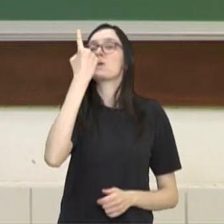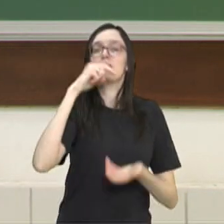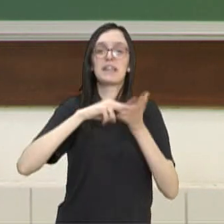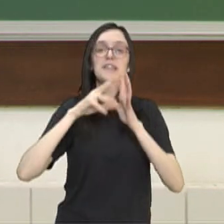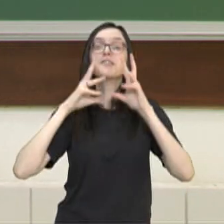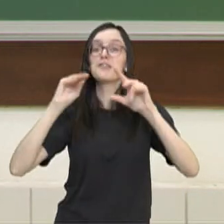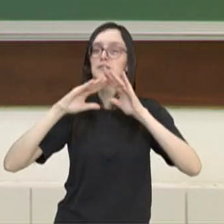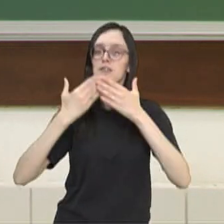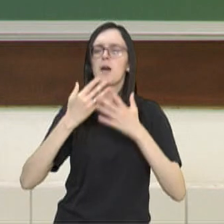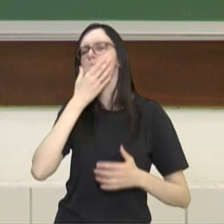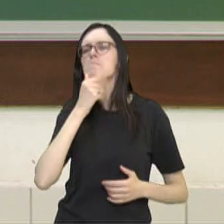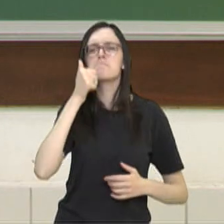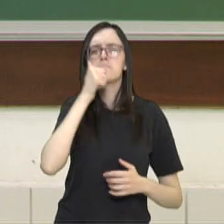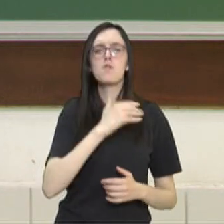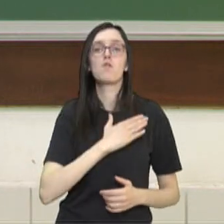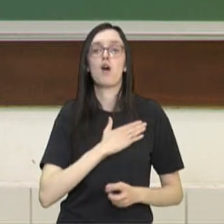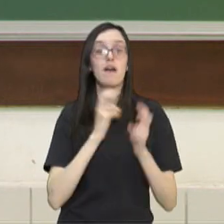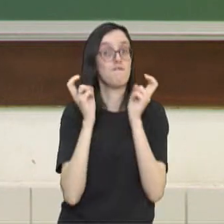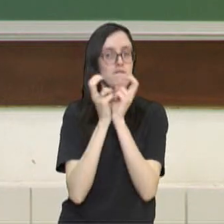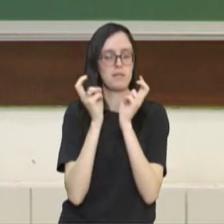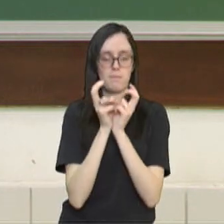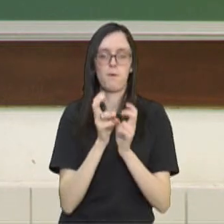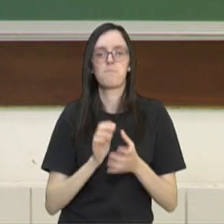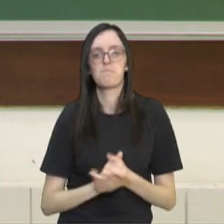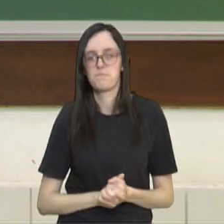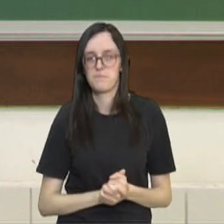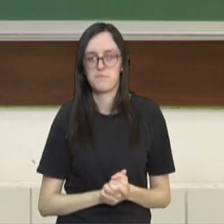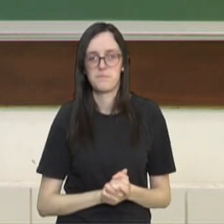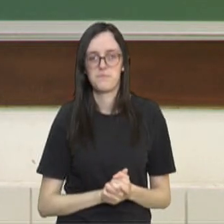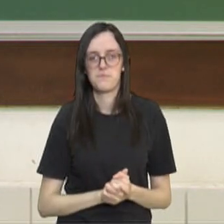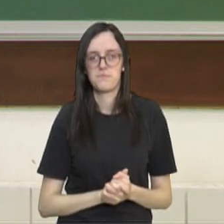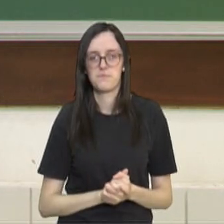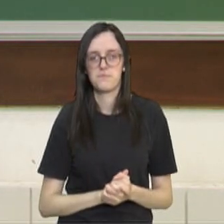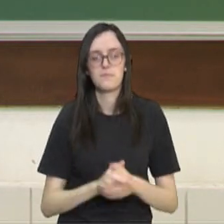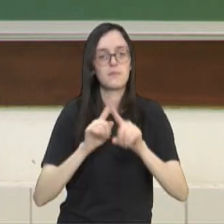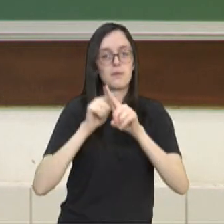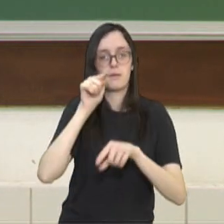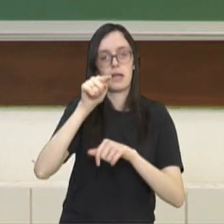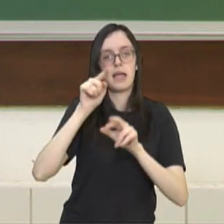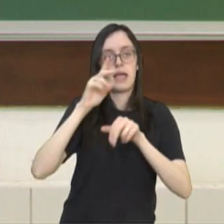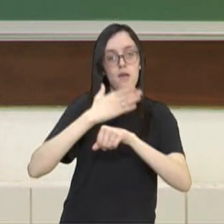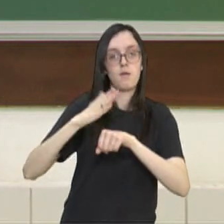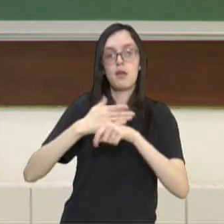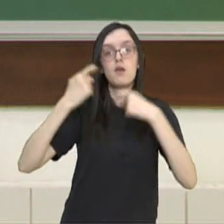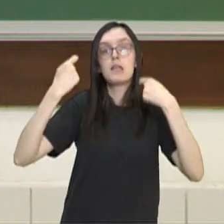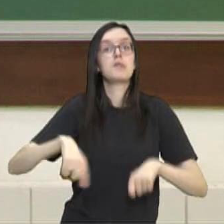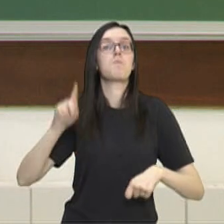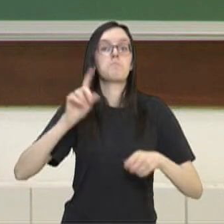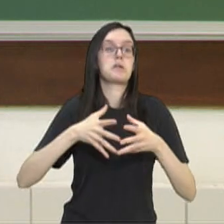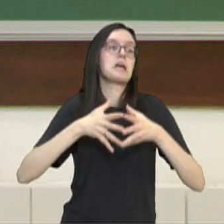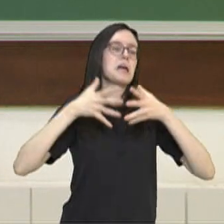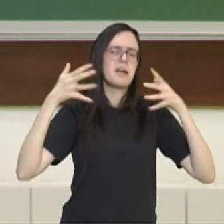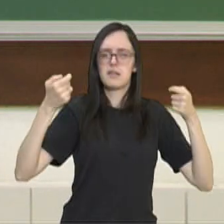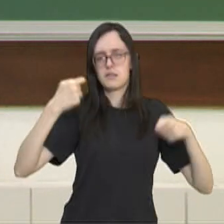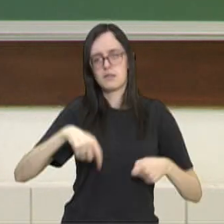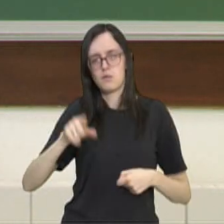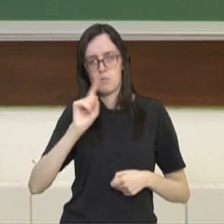evoluir e desperta o desejo de aprender a modalidade, praticar a modalidade. Aí surgem novas